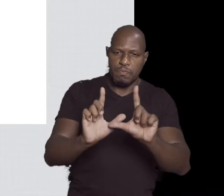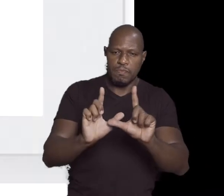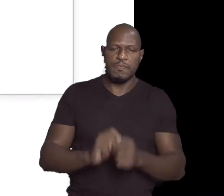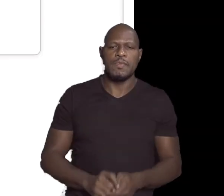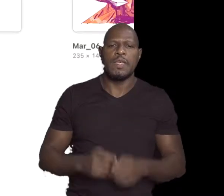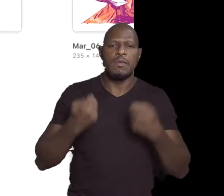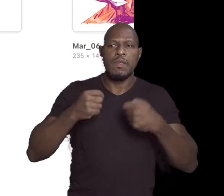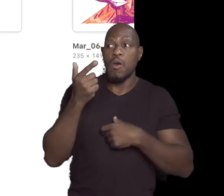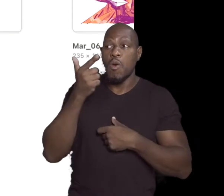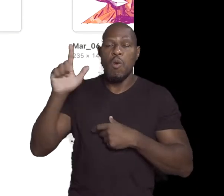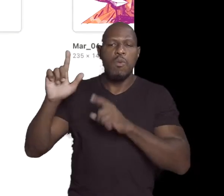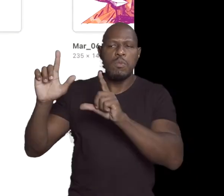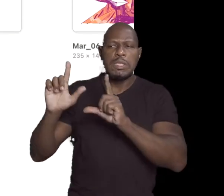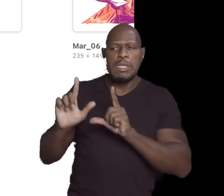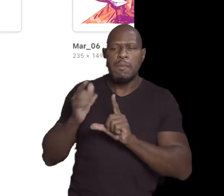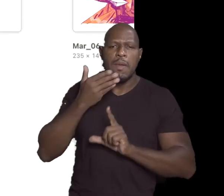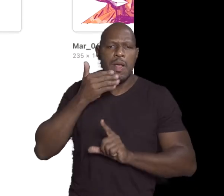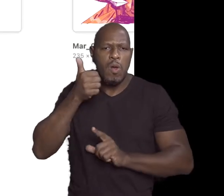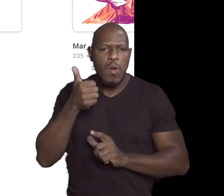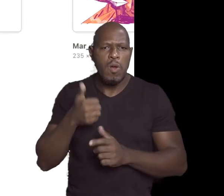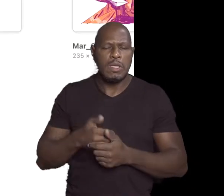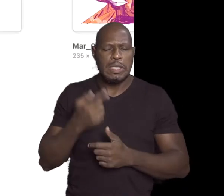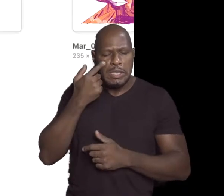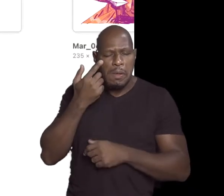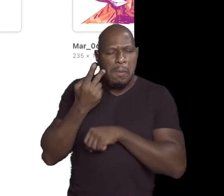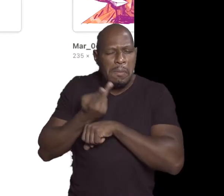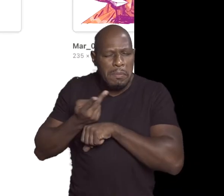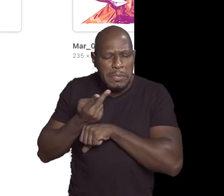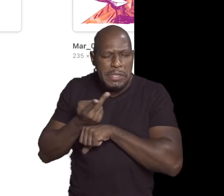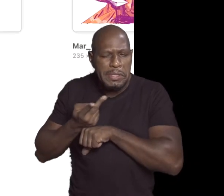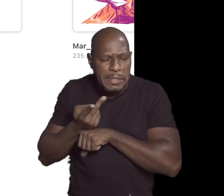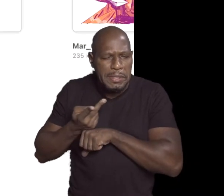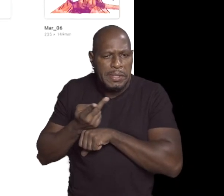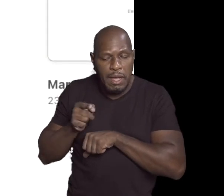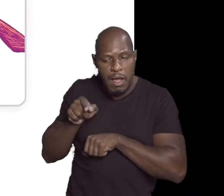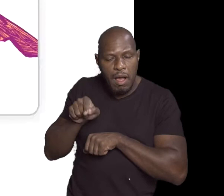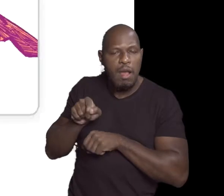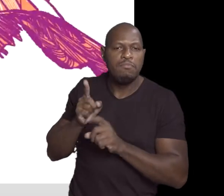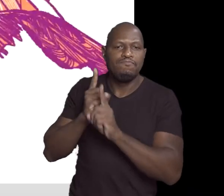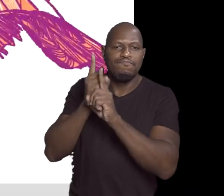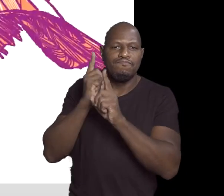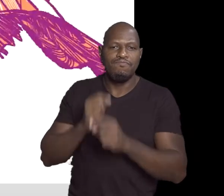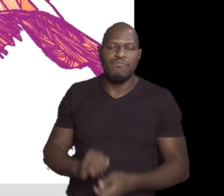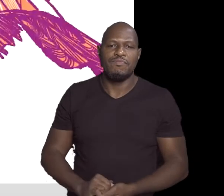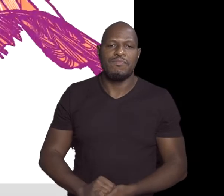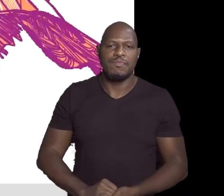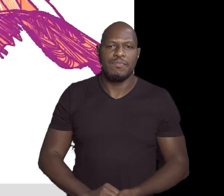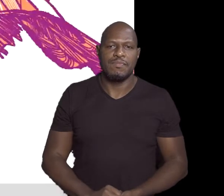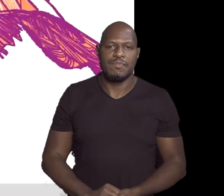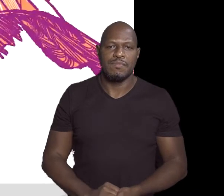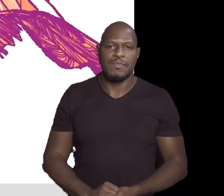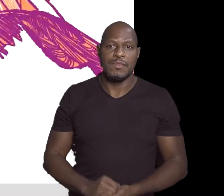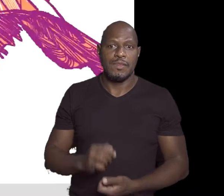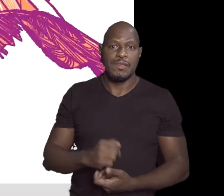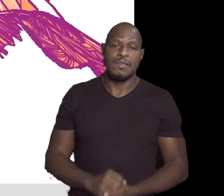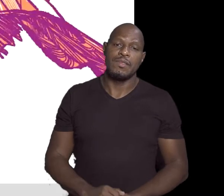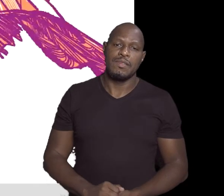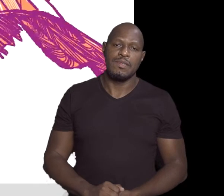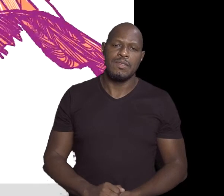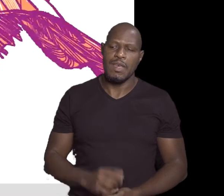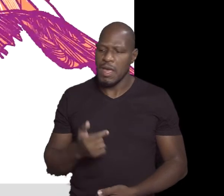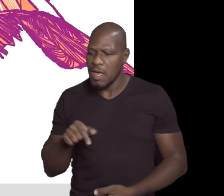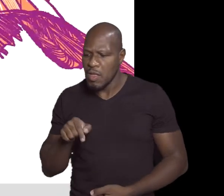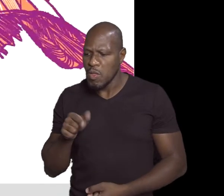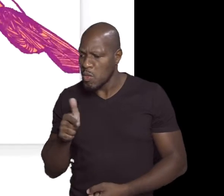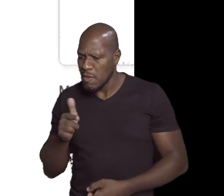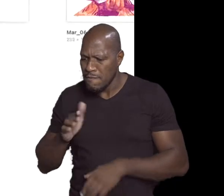precisava de uma outra guiazinha melhor, que eu acho que tá aqui. Essa é uma das outras ilustrações. Ah, não tem. O